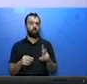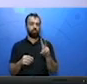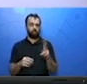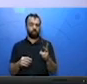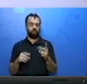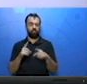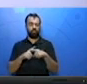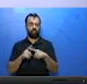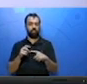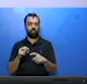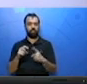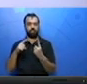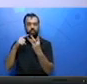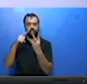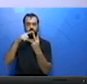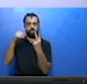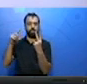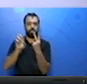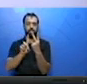10.